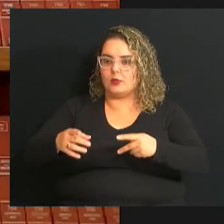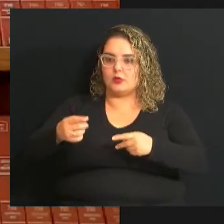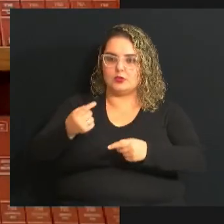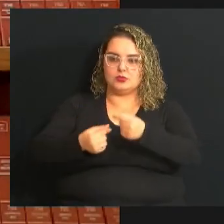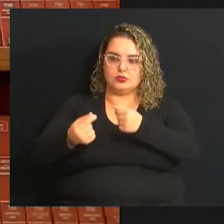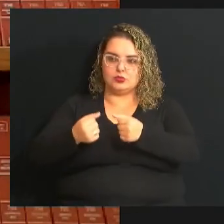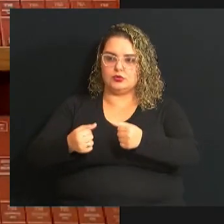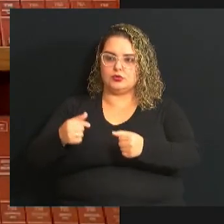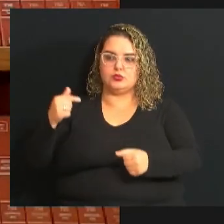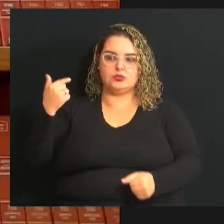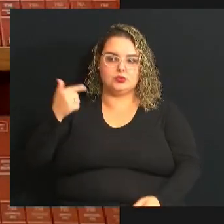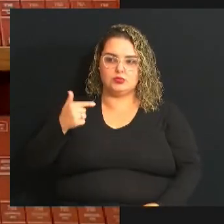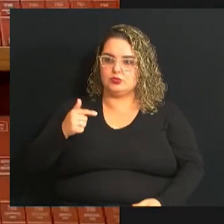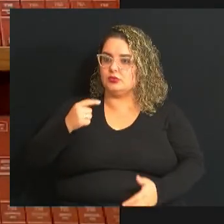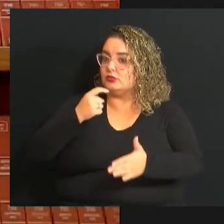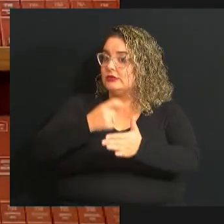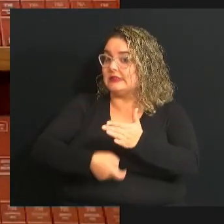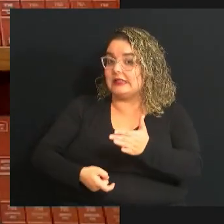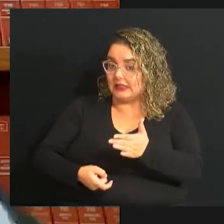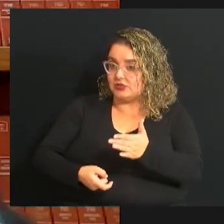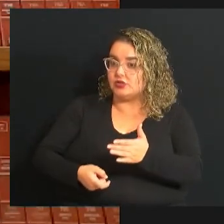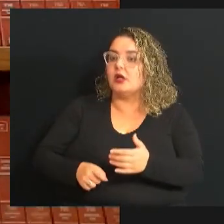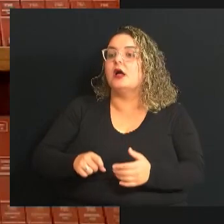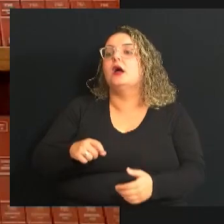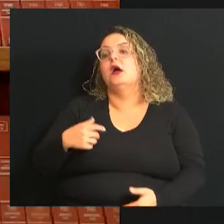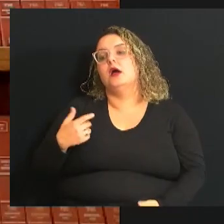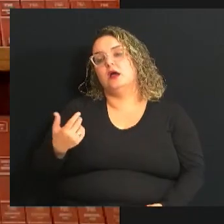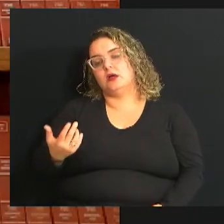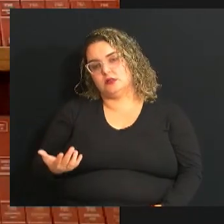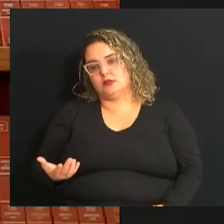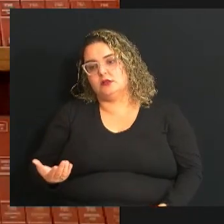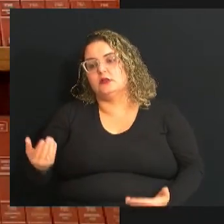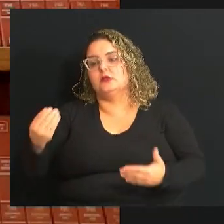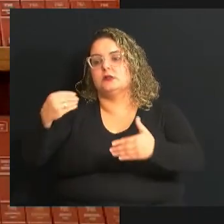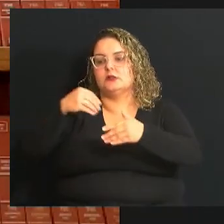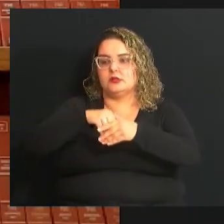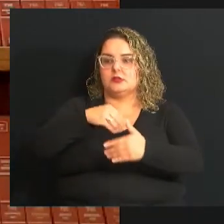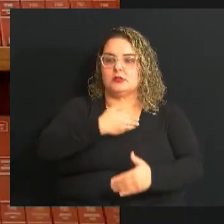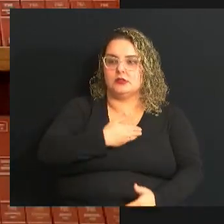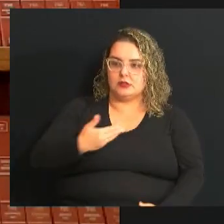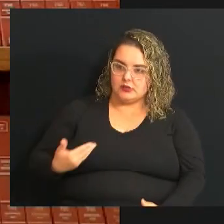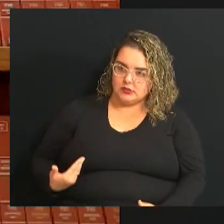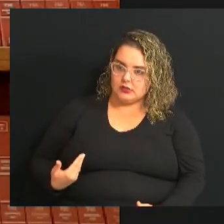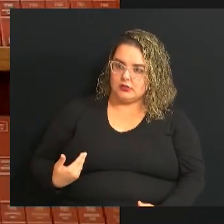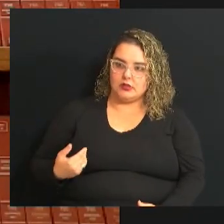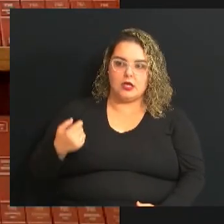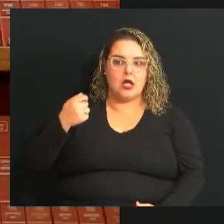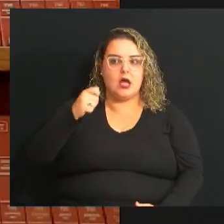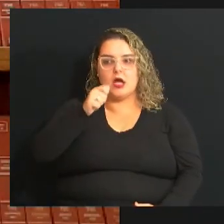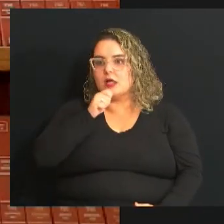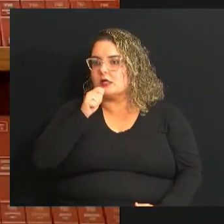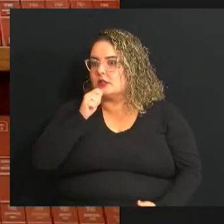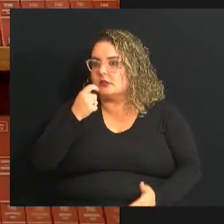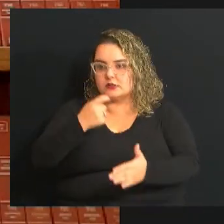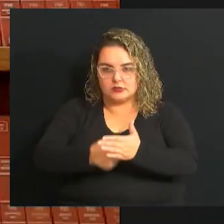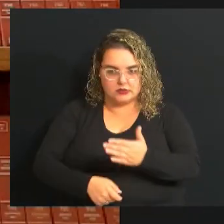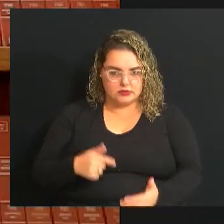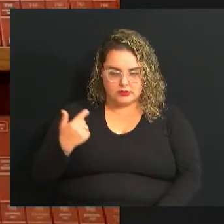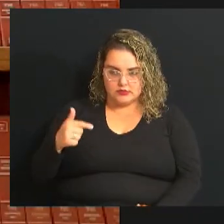internações SUS Unicamp. Segundo a médica infectologista, para quem já tem as 4 doses da vacina,